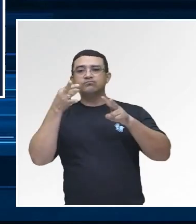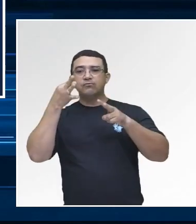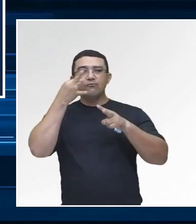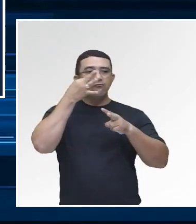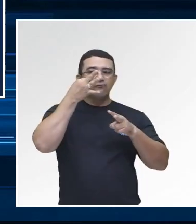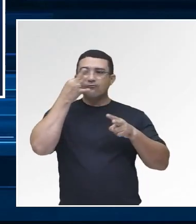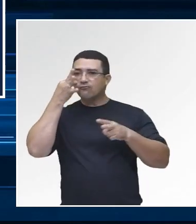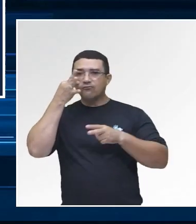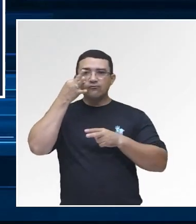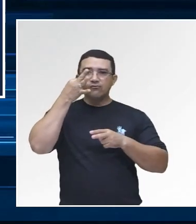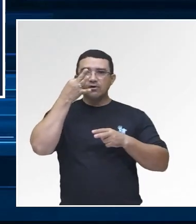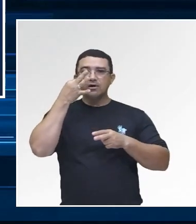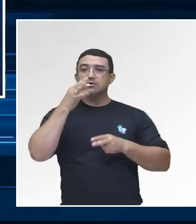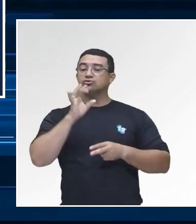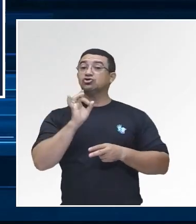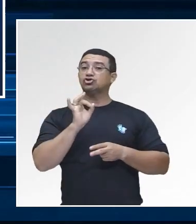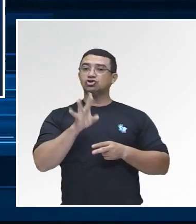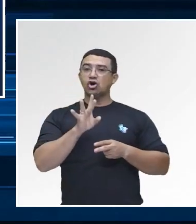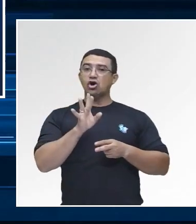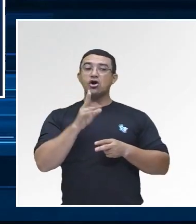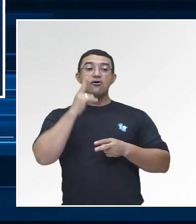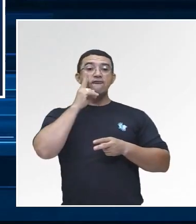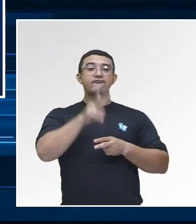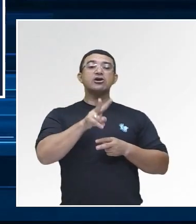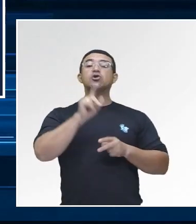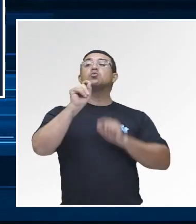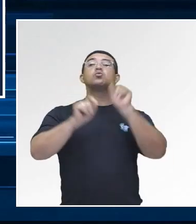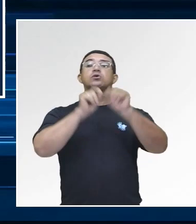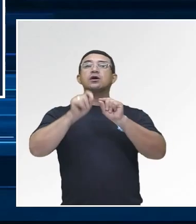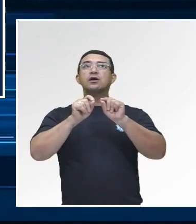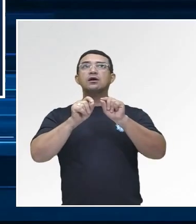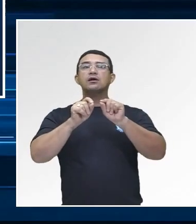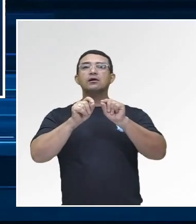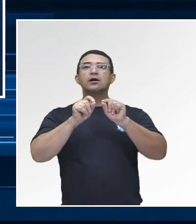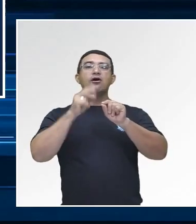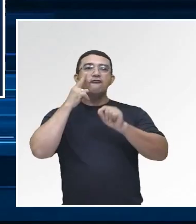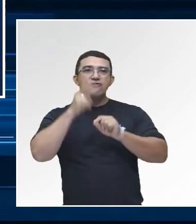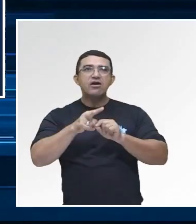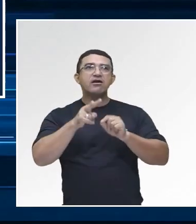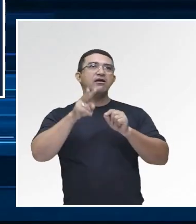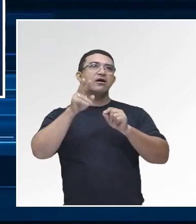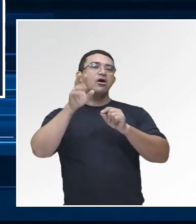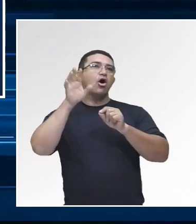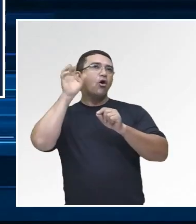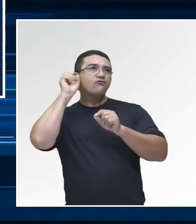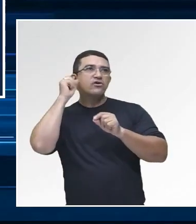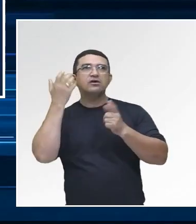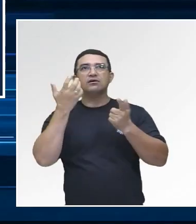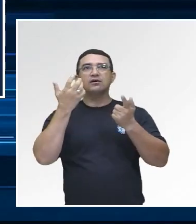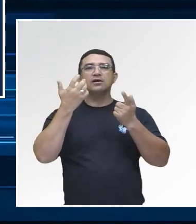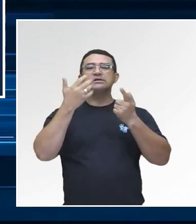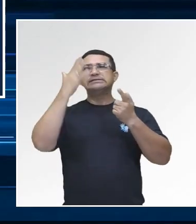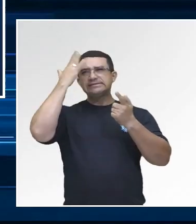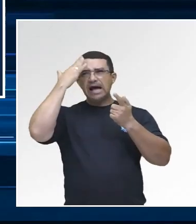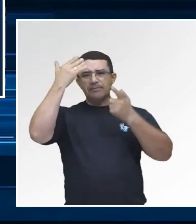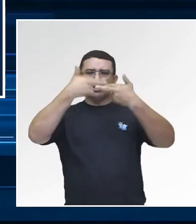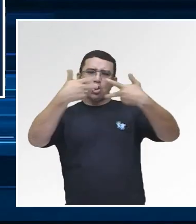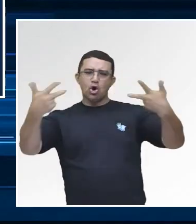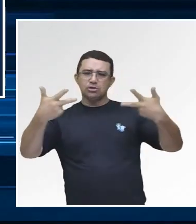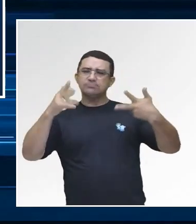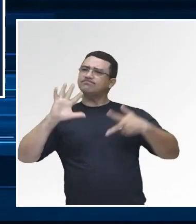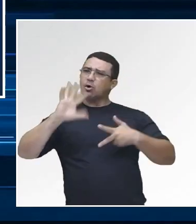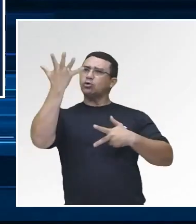simplesmente, né, viu, ouviu, né, os acontecimentos e repassa para